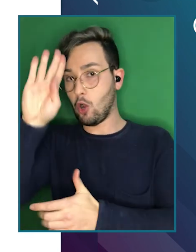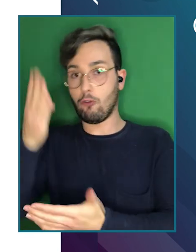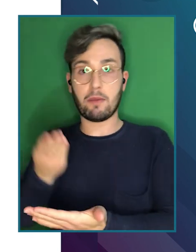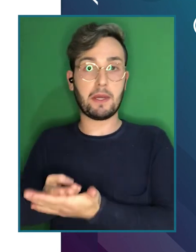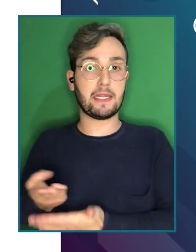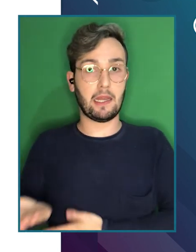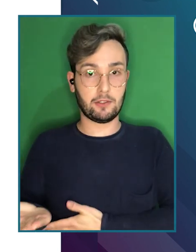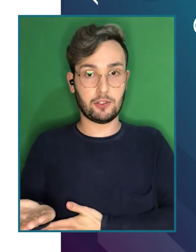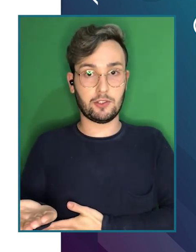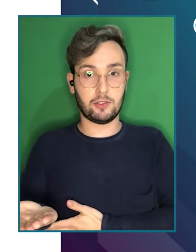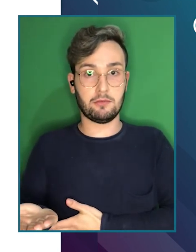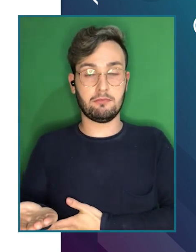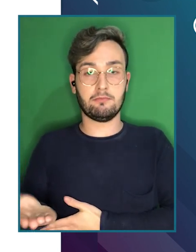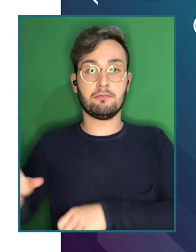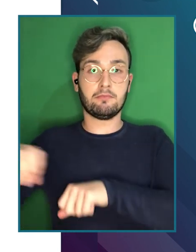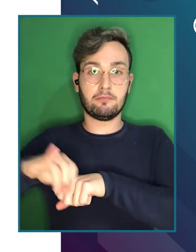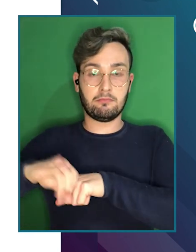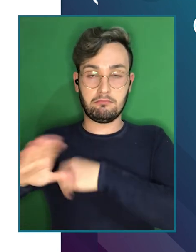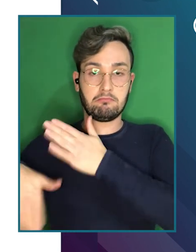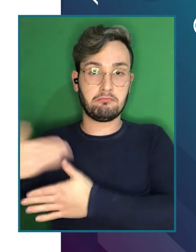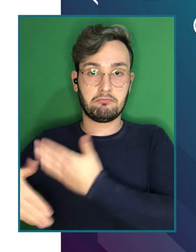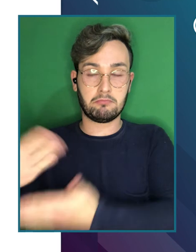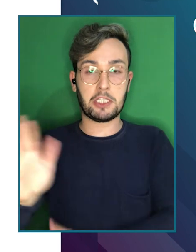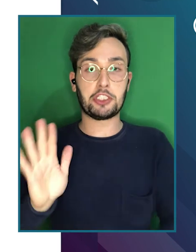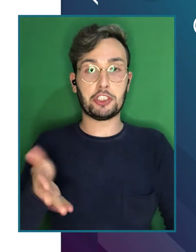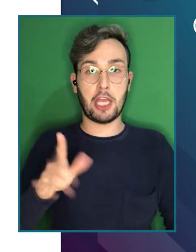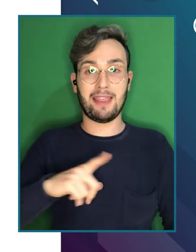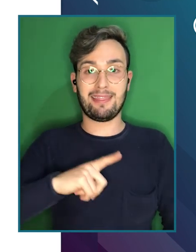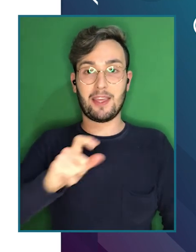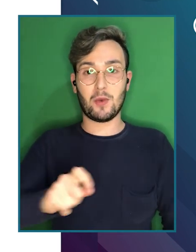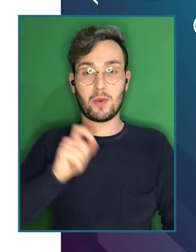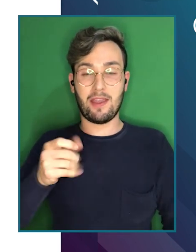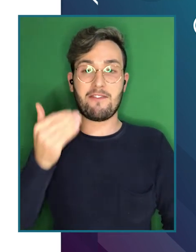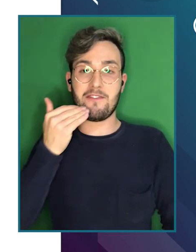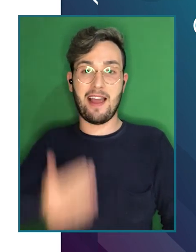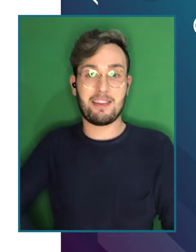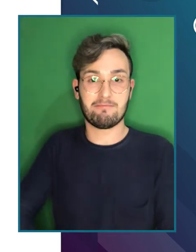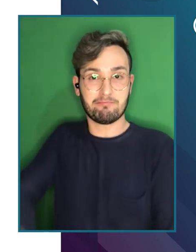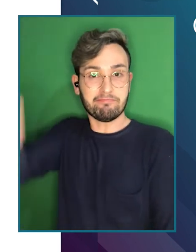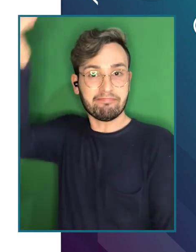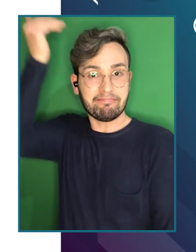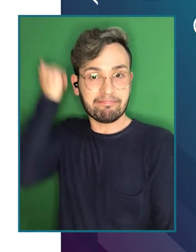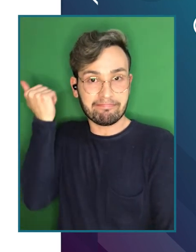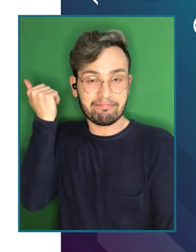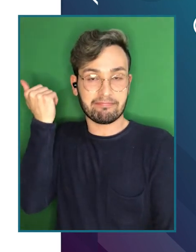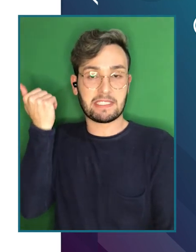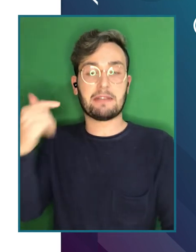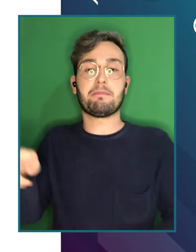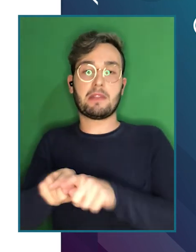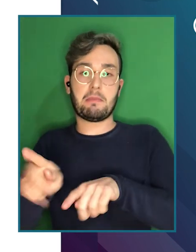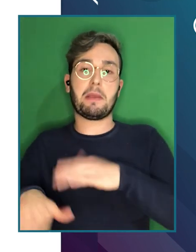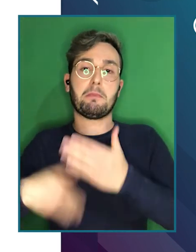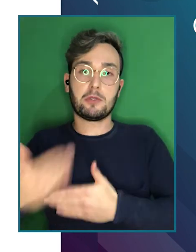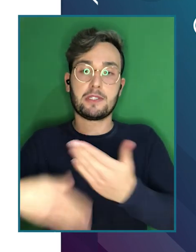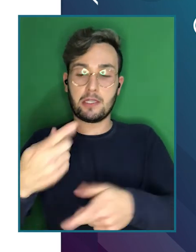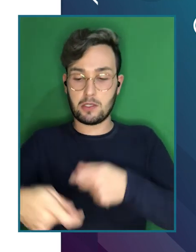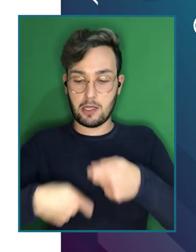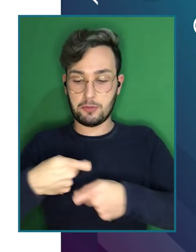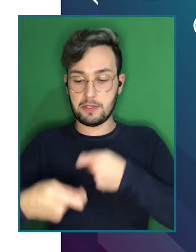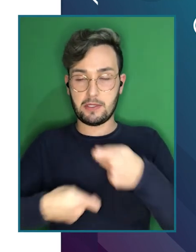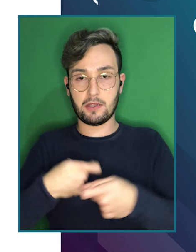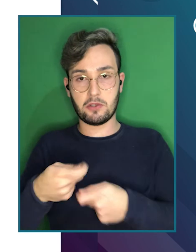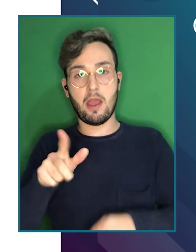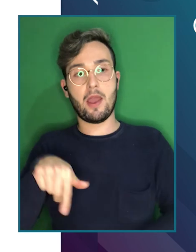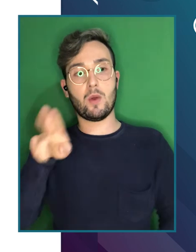aumentar a confiabilidade de produtos ou processos em operação que já tenham sofrido falhas. Também em